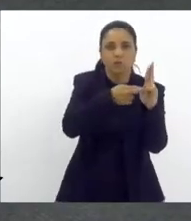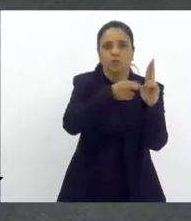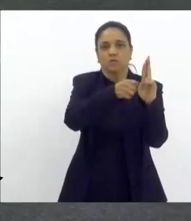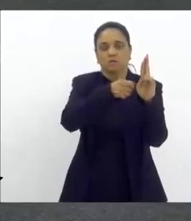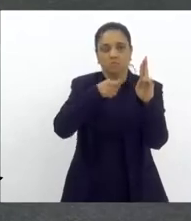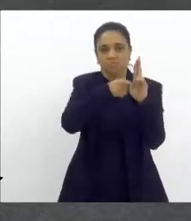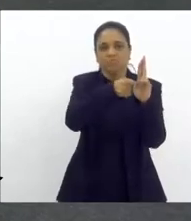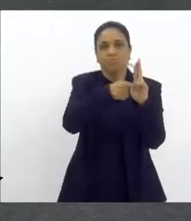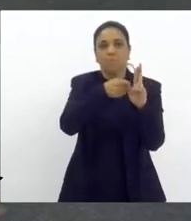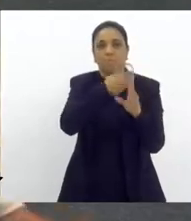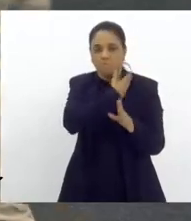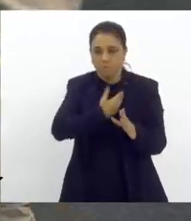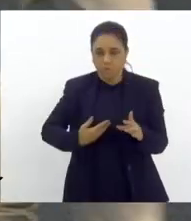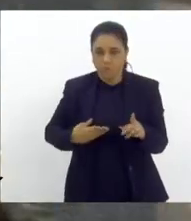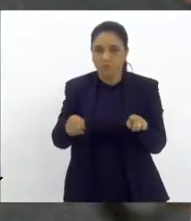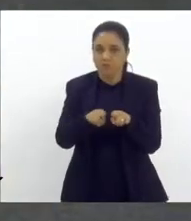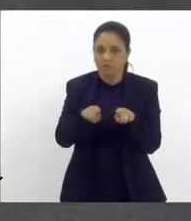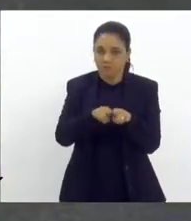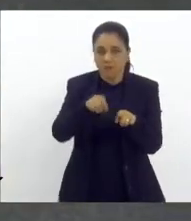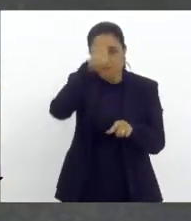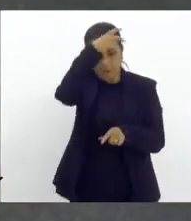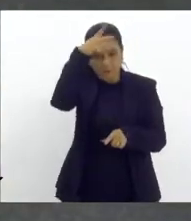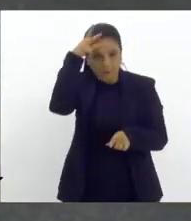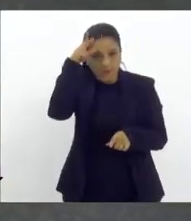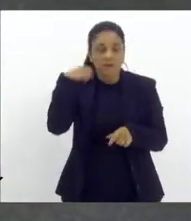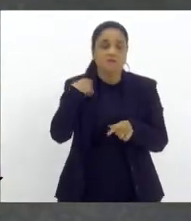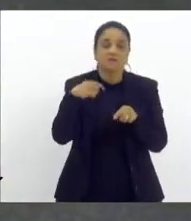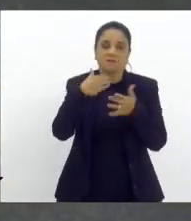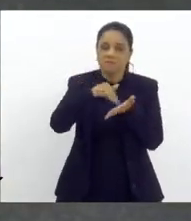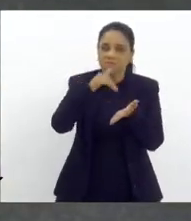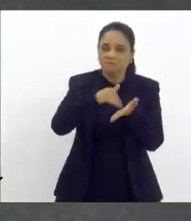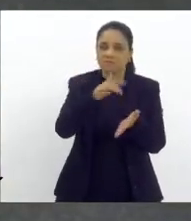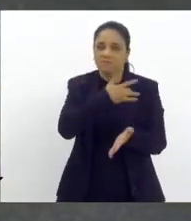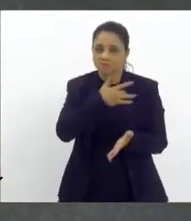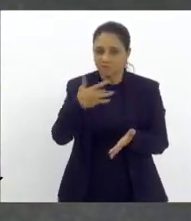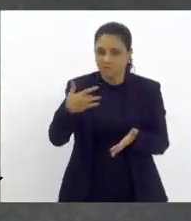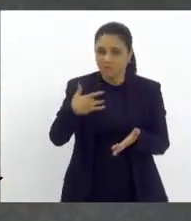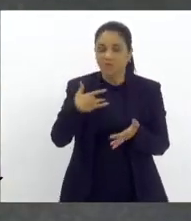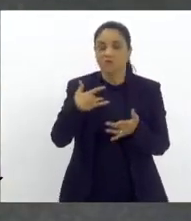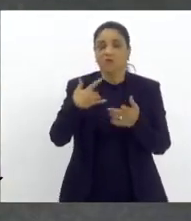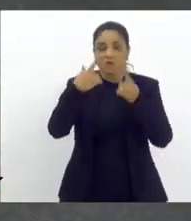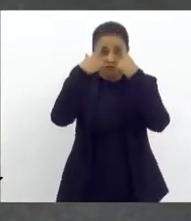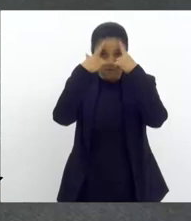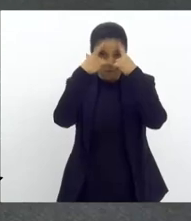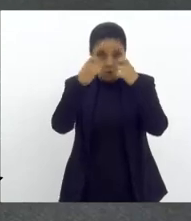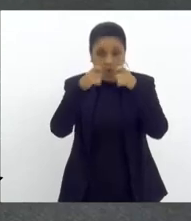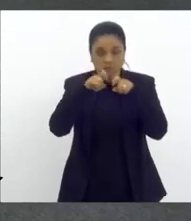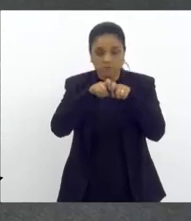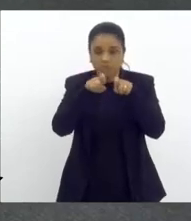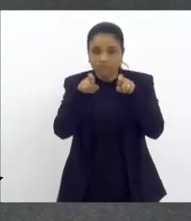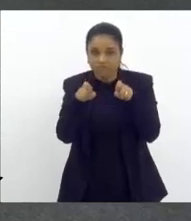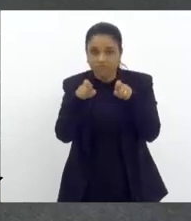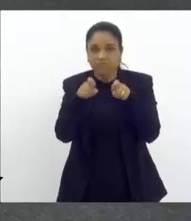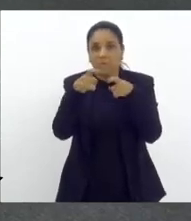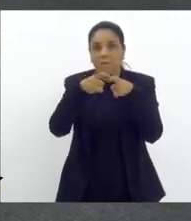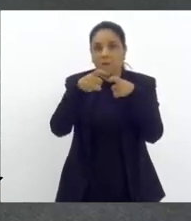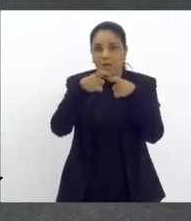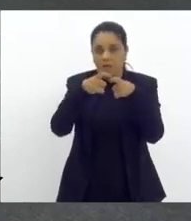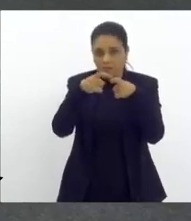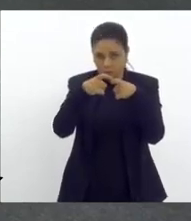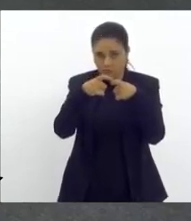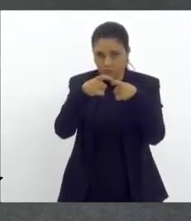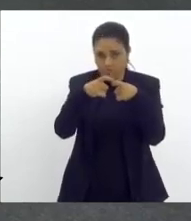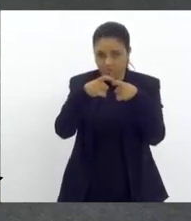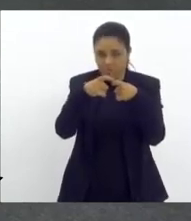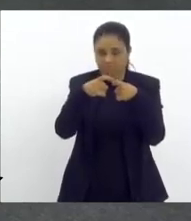a secretaria também de saúde esteve presente então falar de violência obstétrica e a deputada Franciane